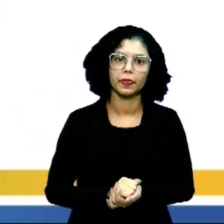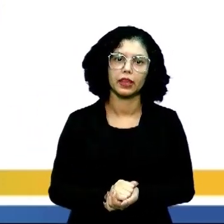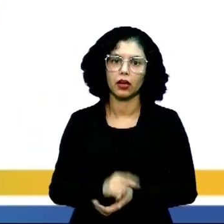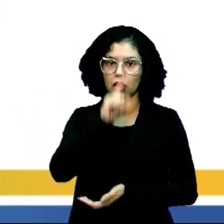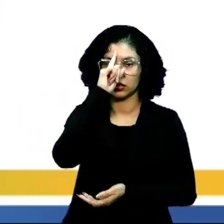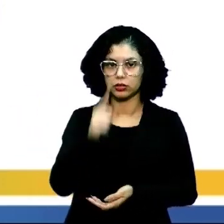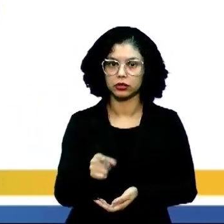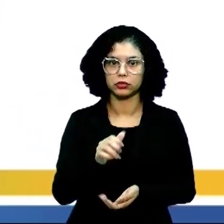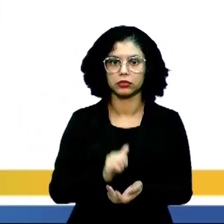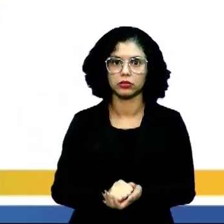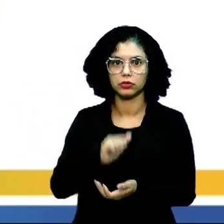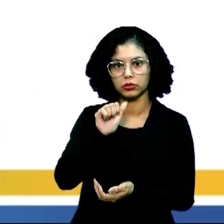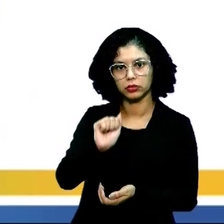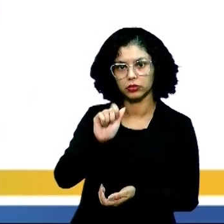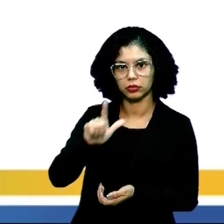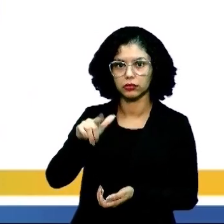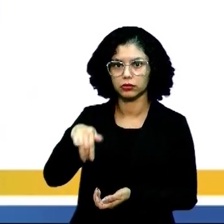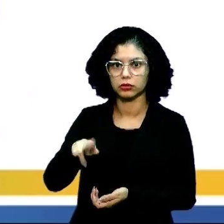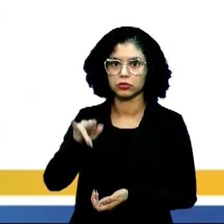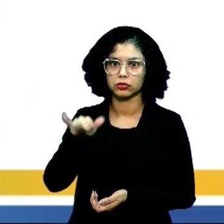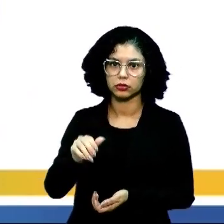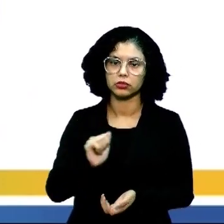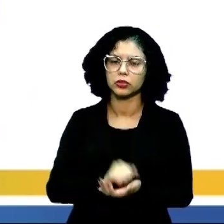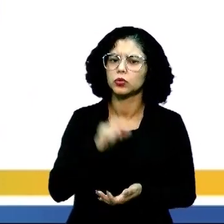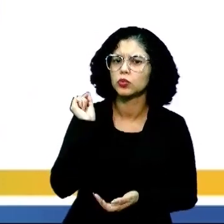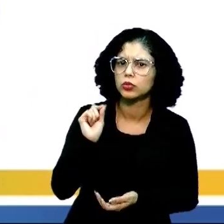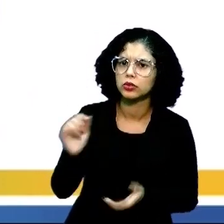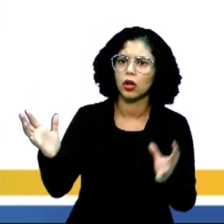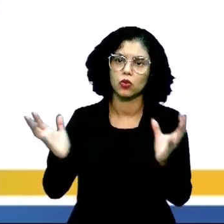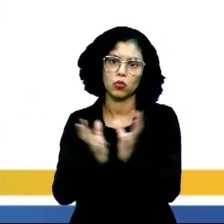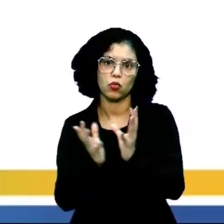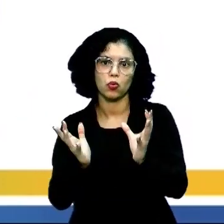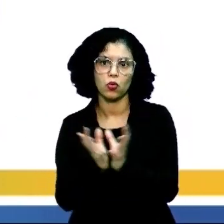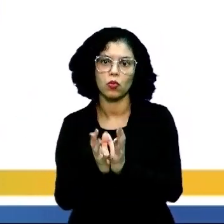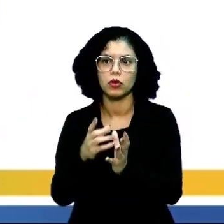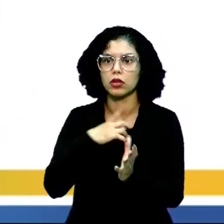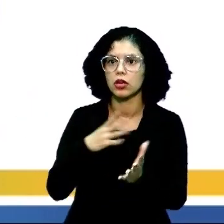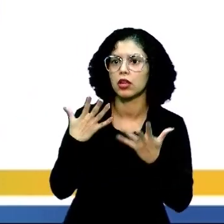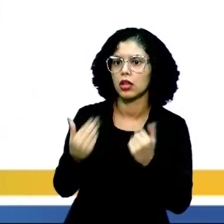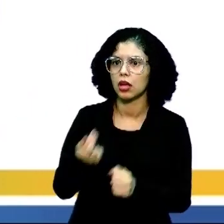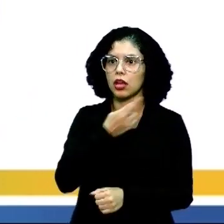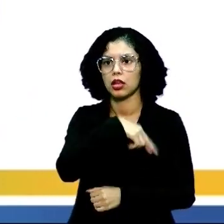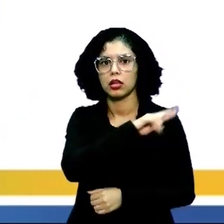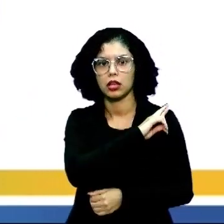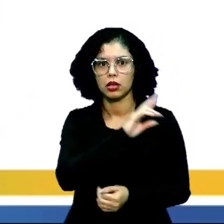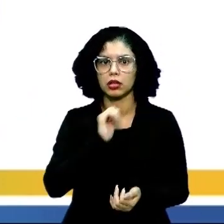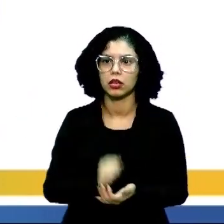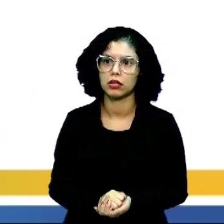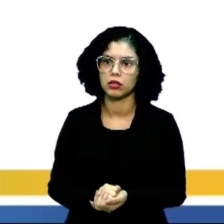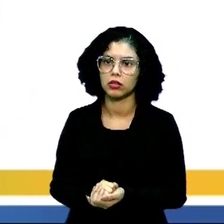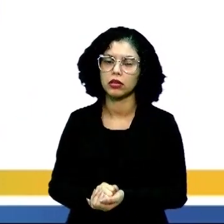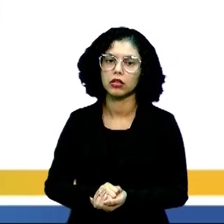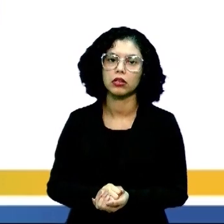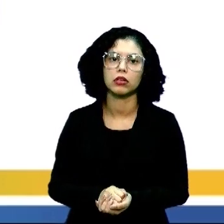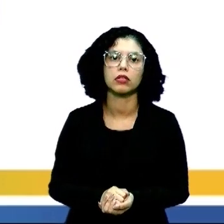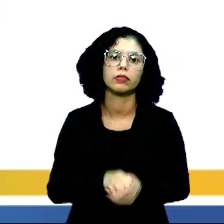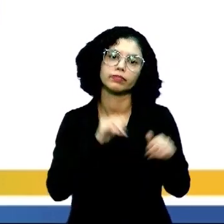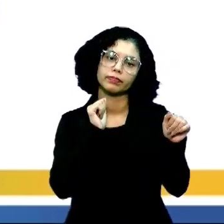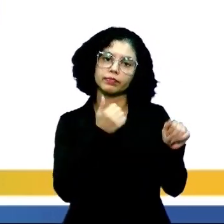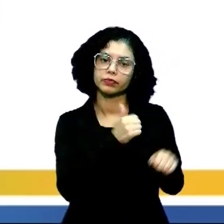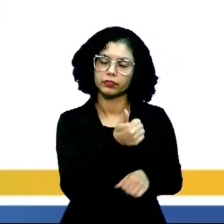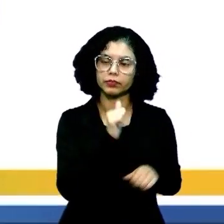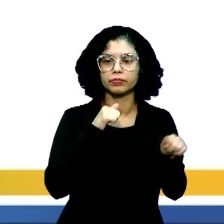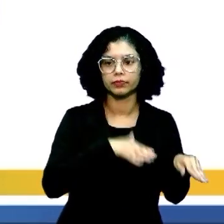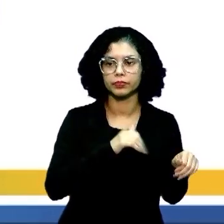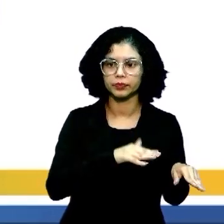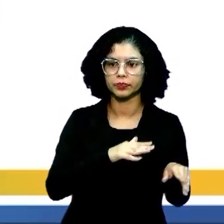líder da rede Al-Qaeda. O que era a Al-Qaeda? Era o grupo terrorista que assumiu a responsabilidade pelo ataque